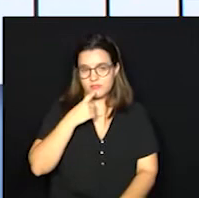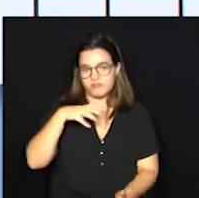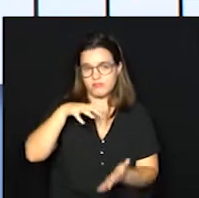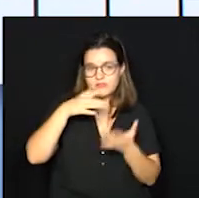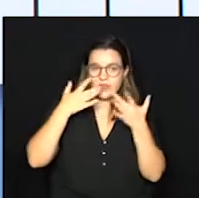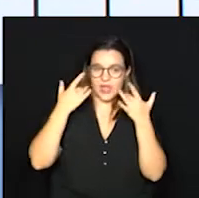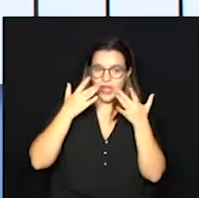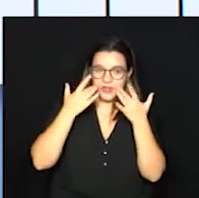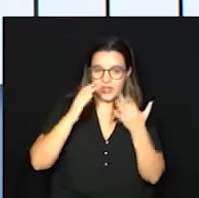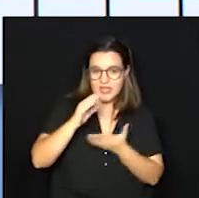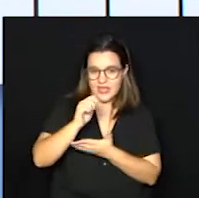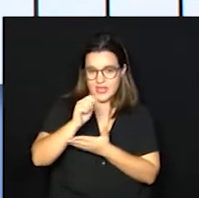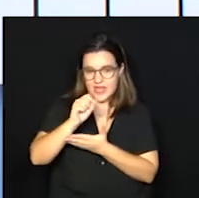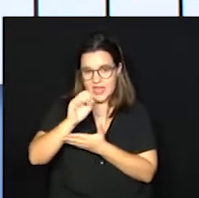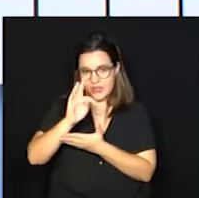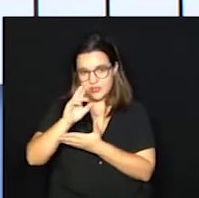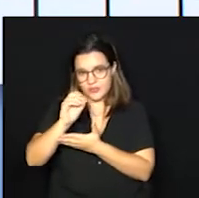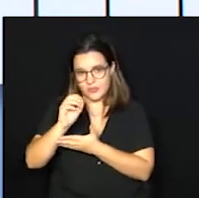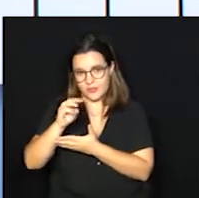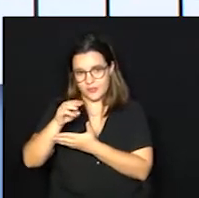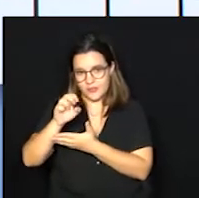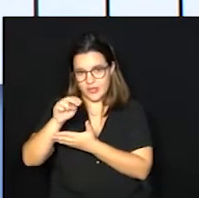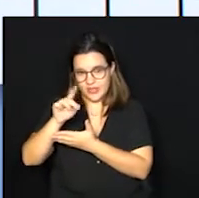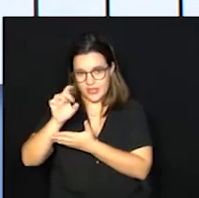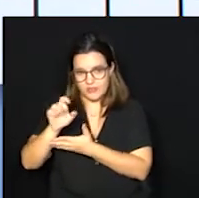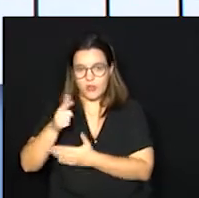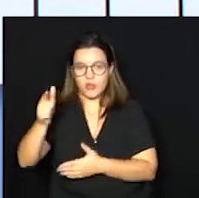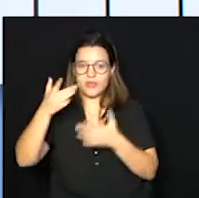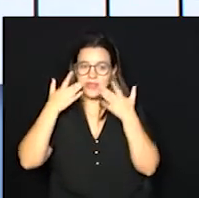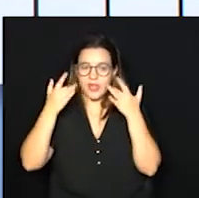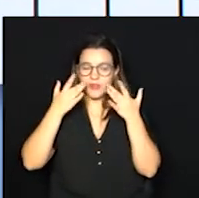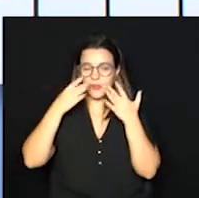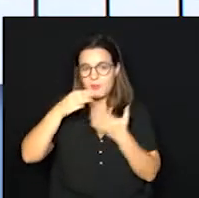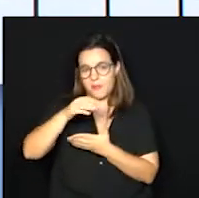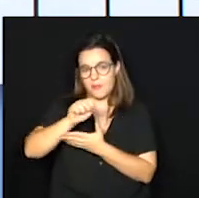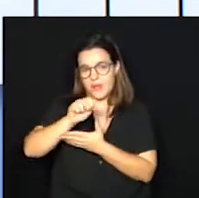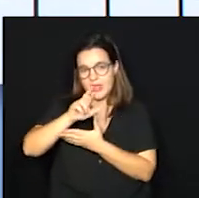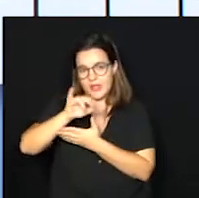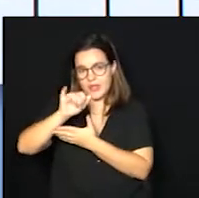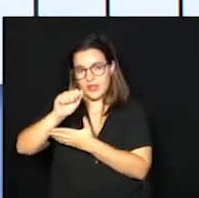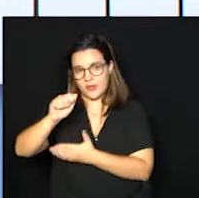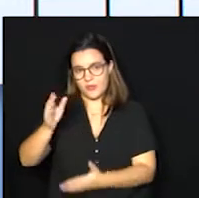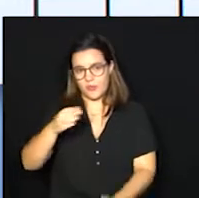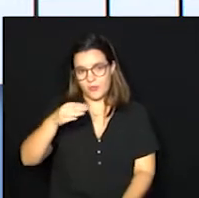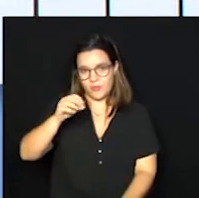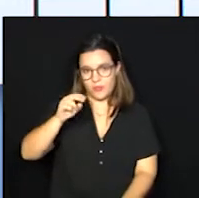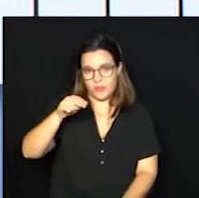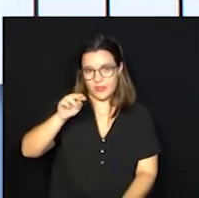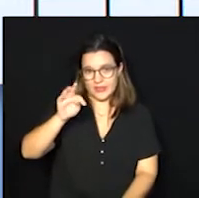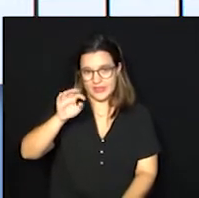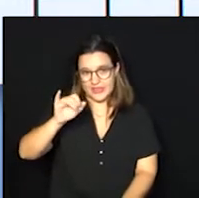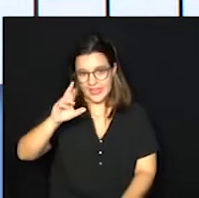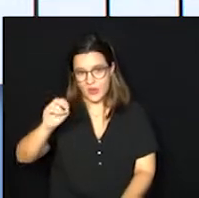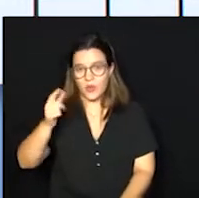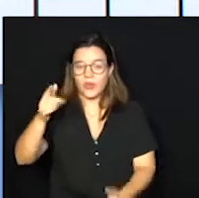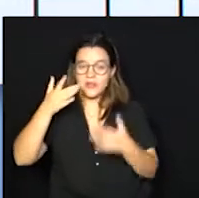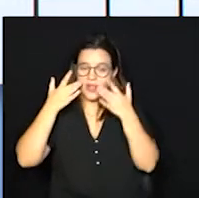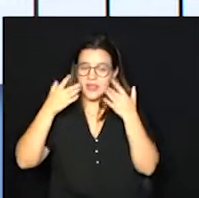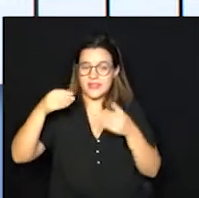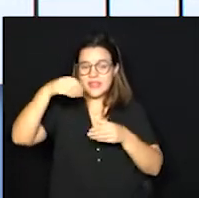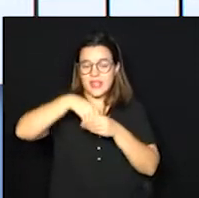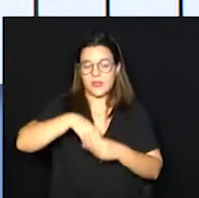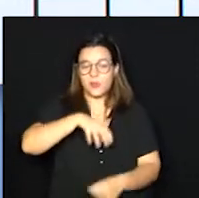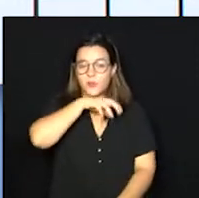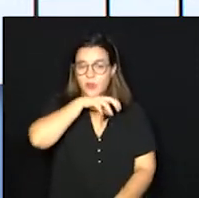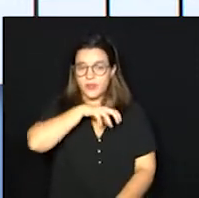Mendes, o Teatro Maria Monteiro, que fica na Padre Anchieta, e o Carlito Maia, que fica dentro do Bosque do Jequitibás, mais